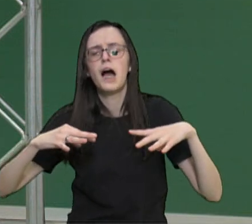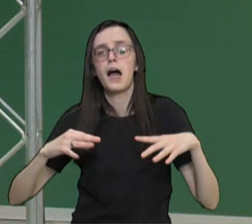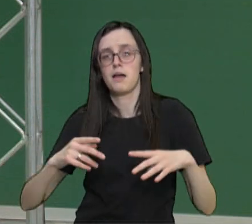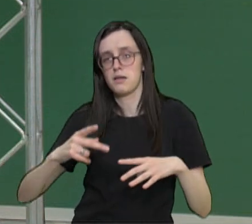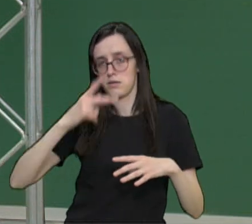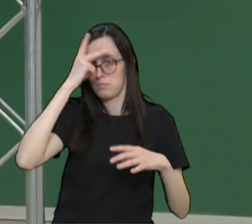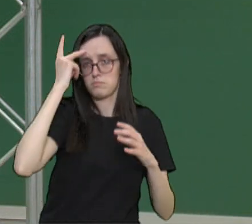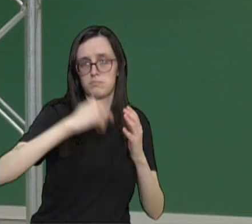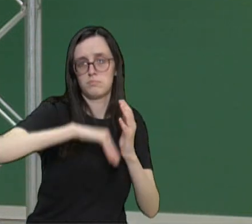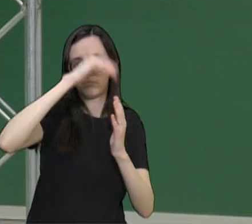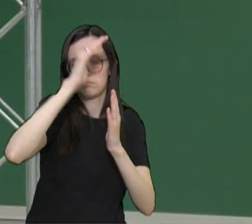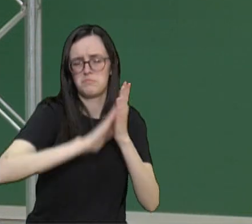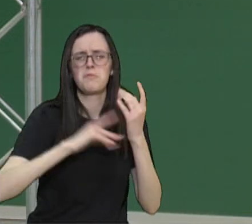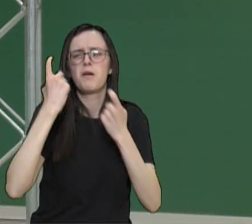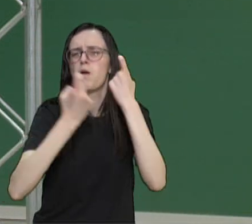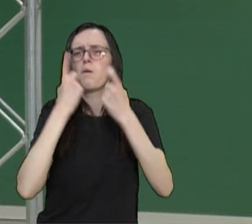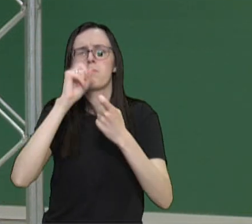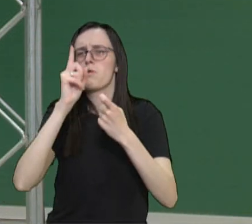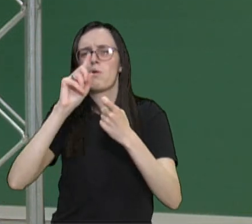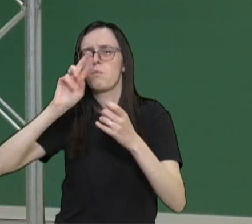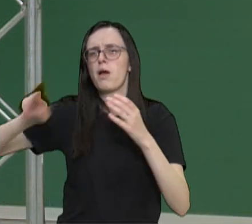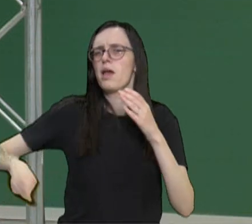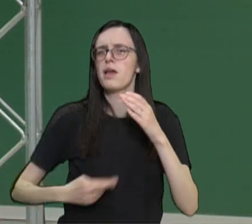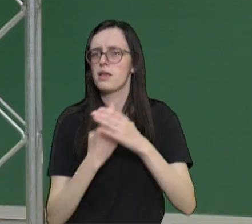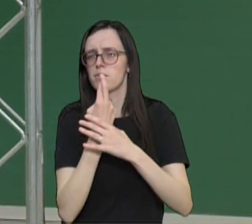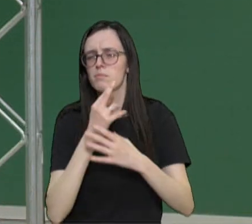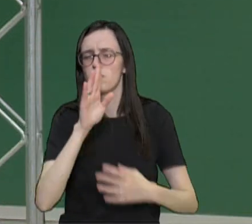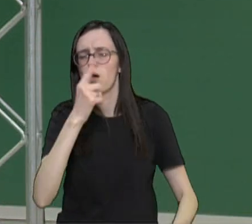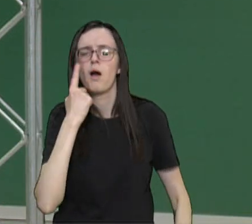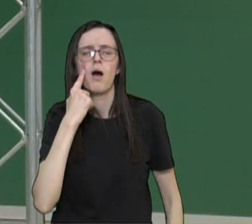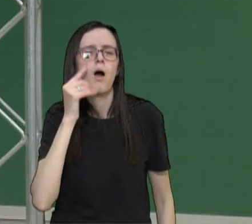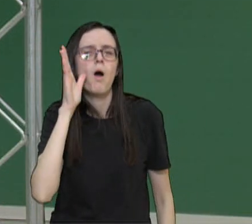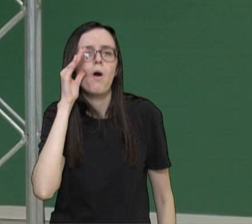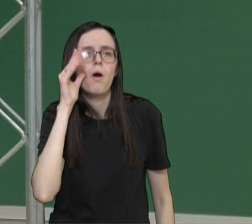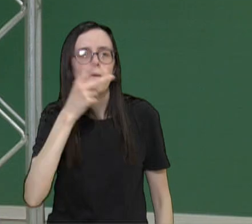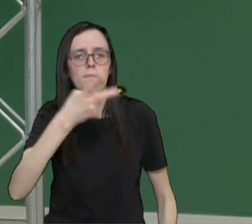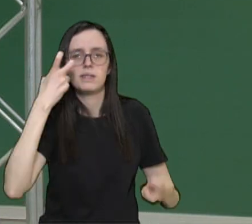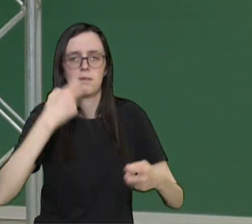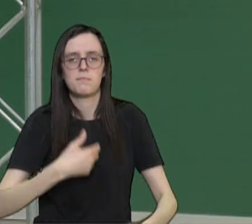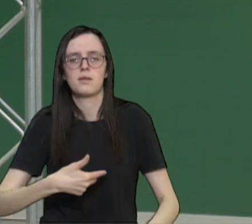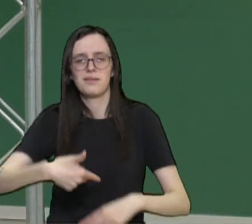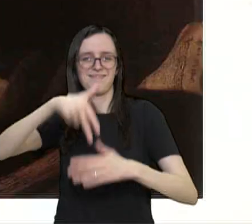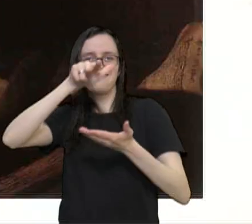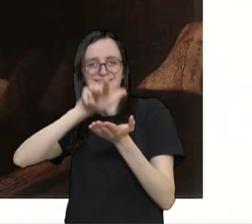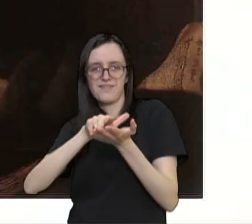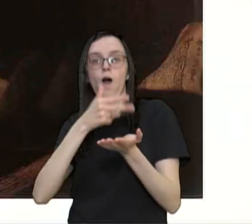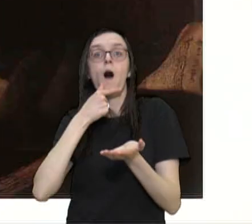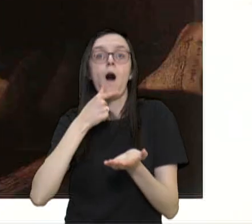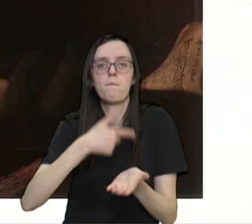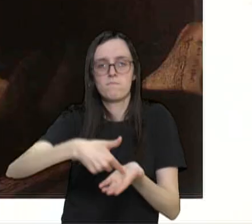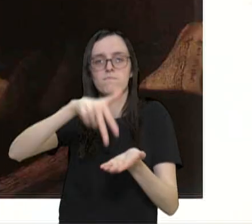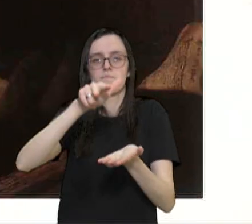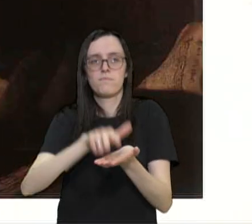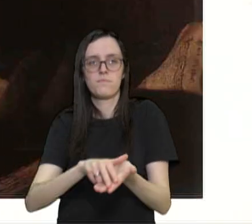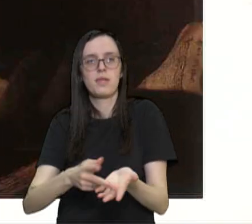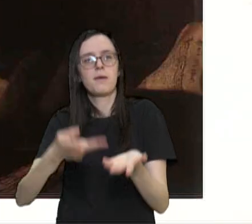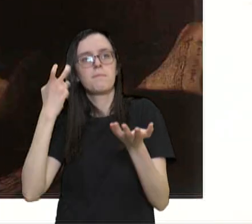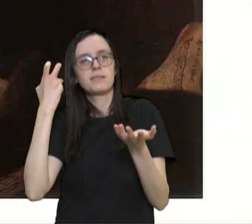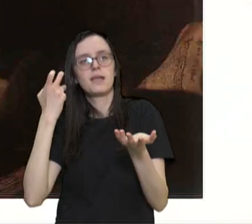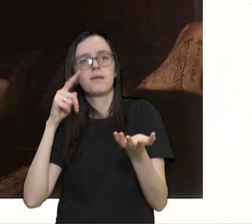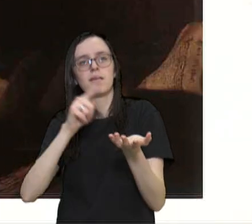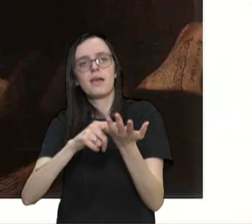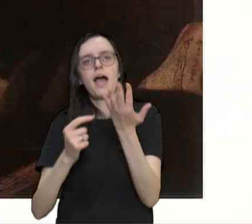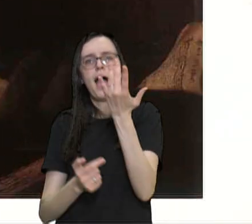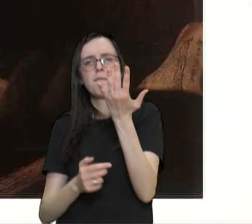o idealismo que tinha no Renascimento. Olha que curioso o braço que está sendo dissecado ali. Ele está numa posição